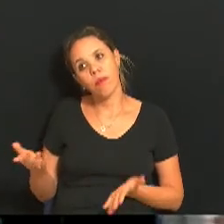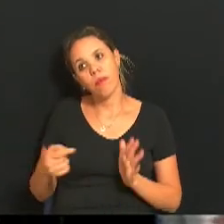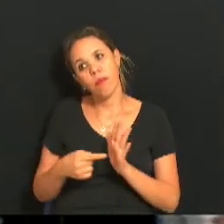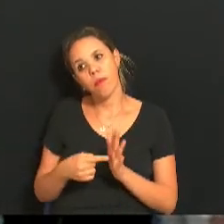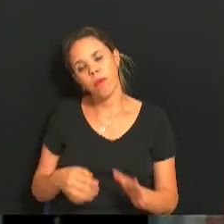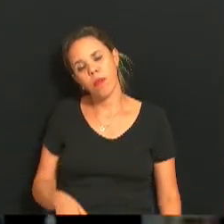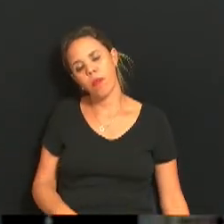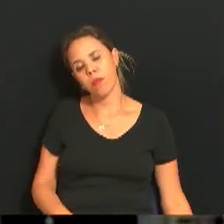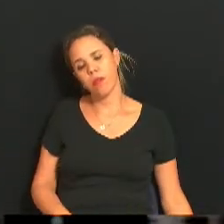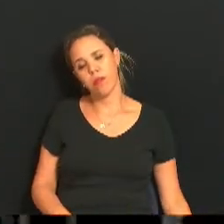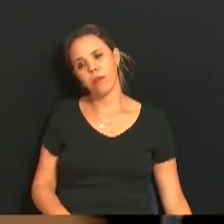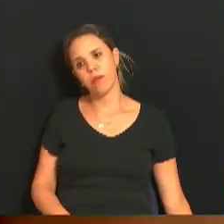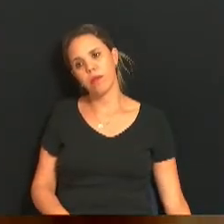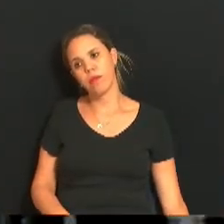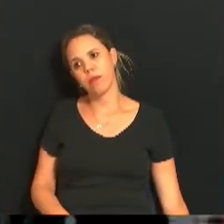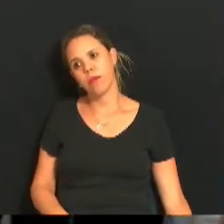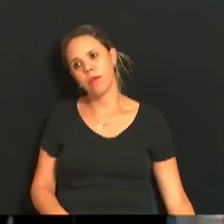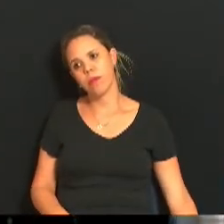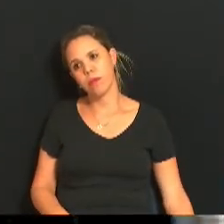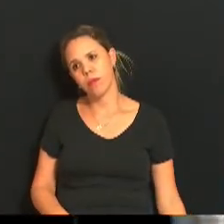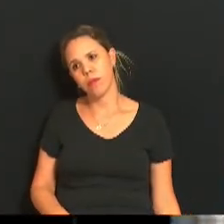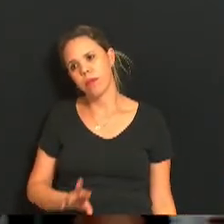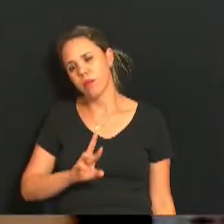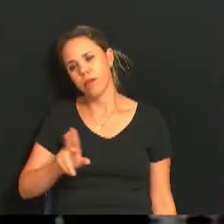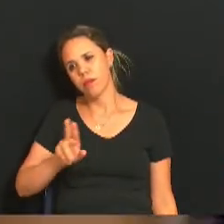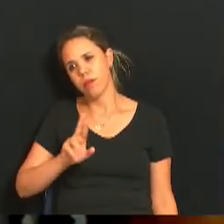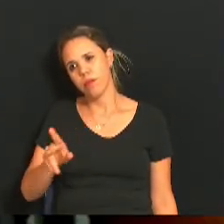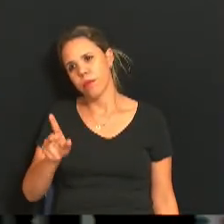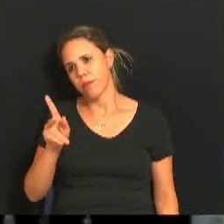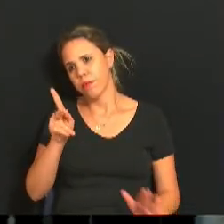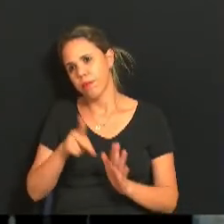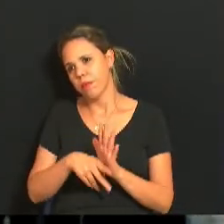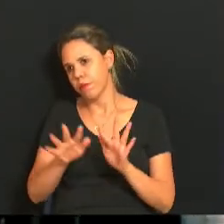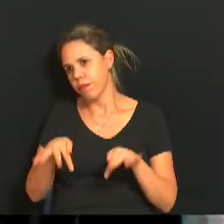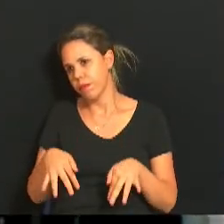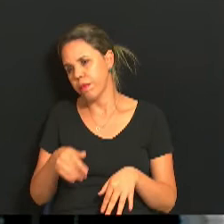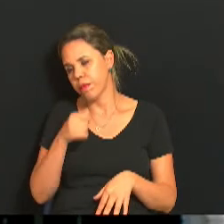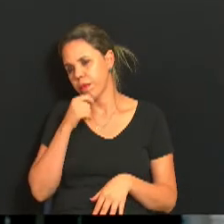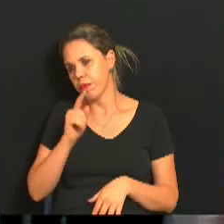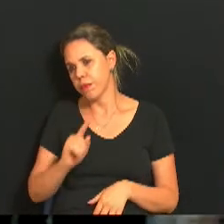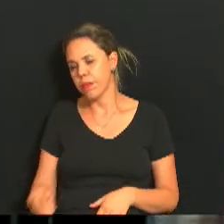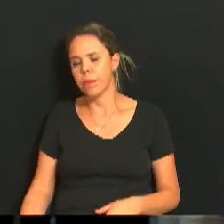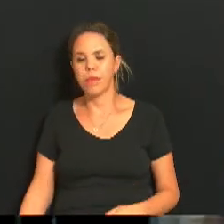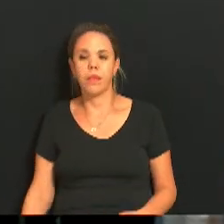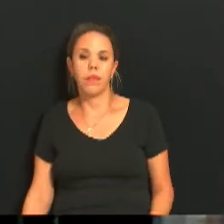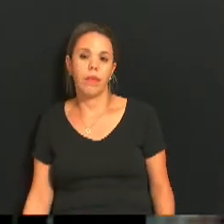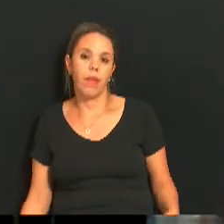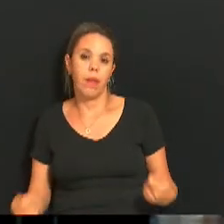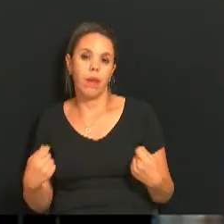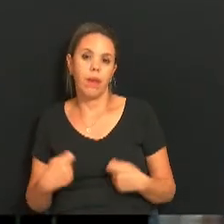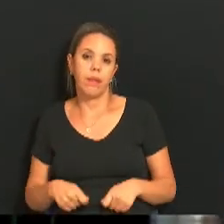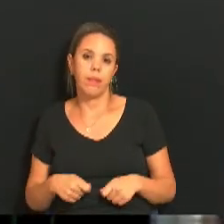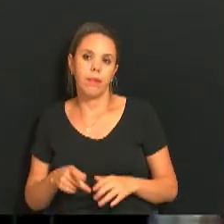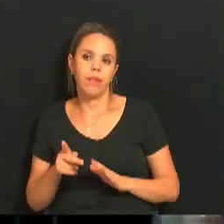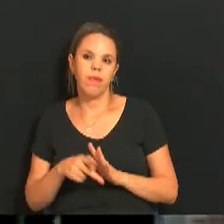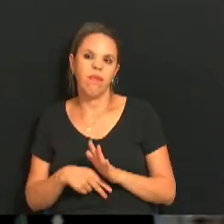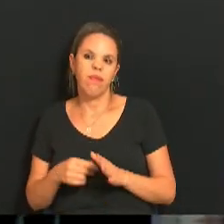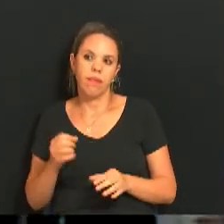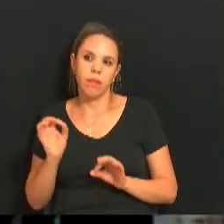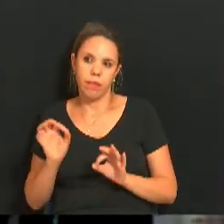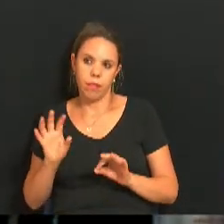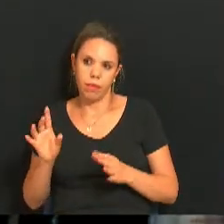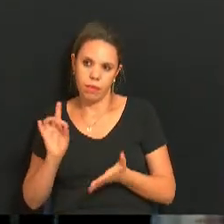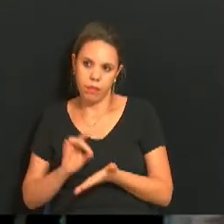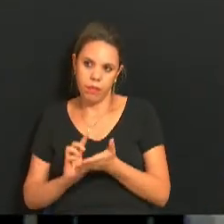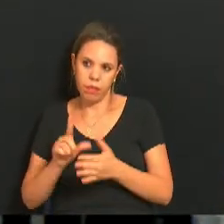mostrar aqui para vocês muito embora não sejam projeto final e também não seja necessariamente o projeto que vai ser constituído